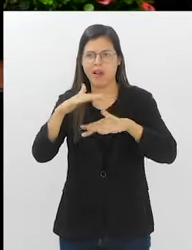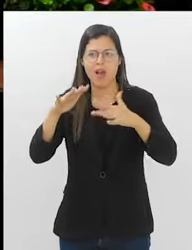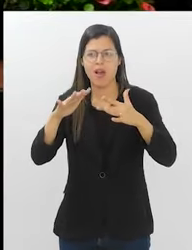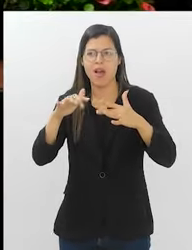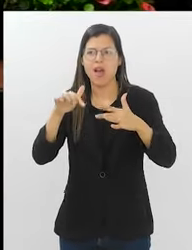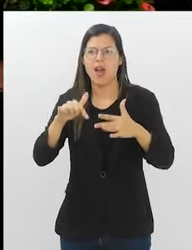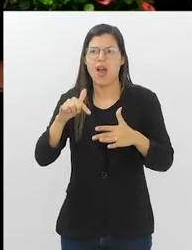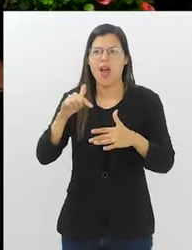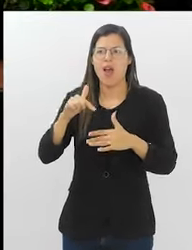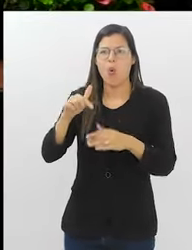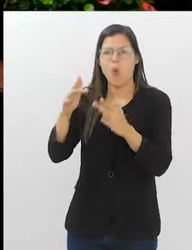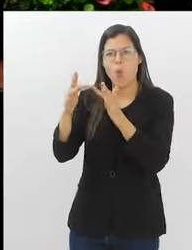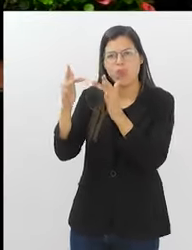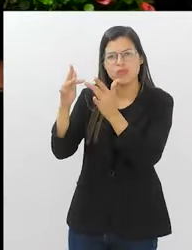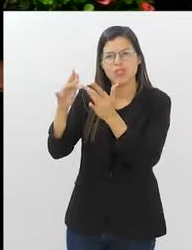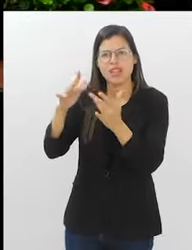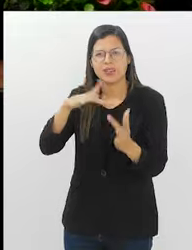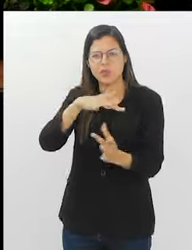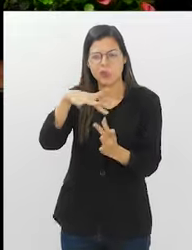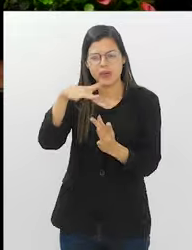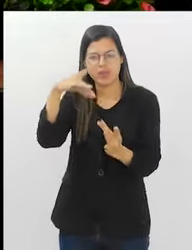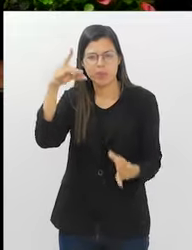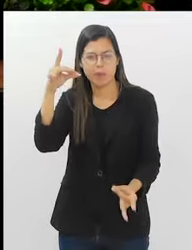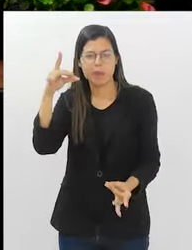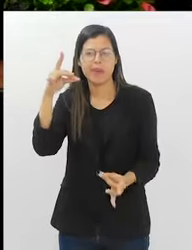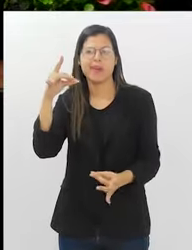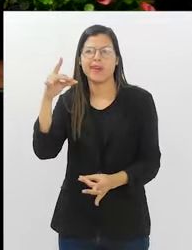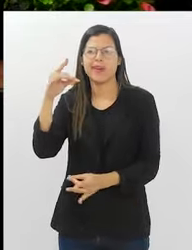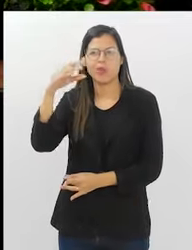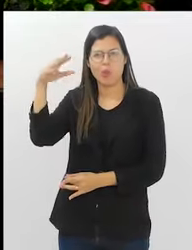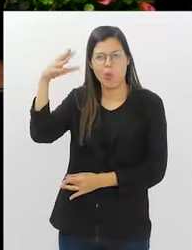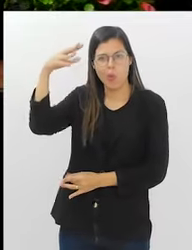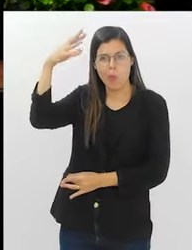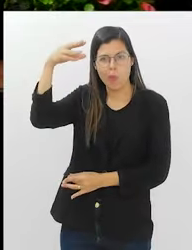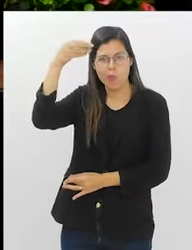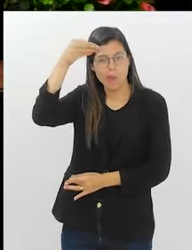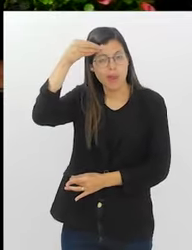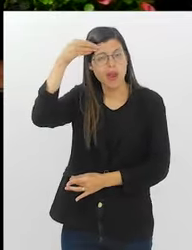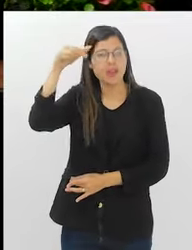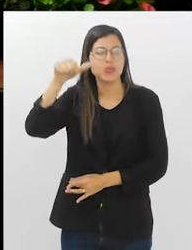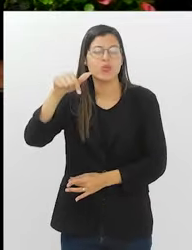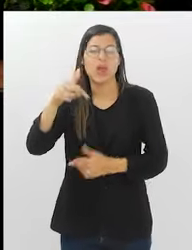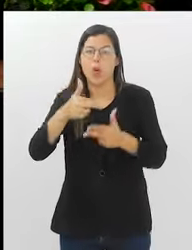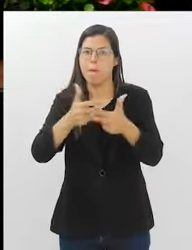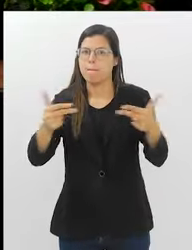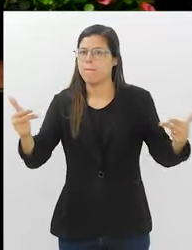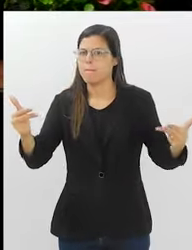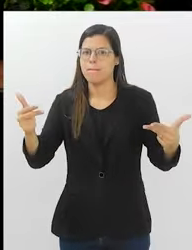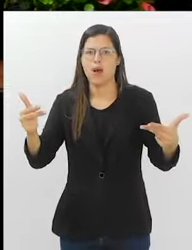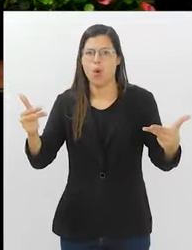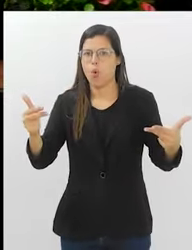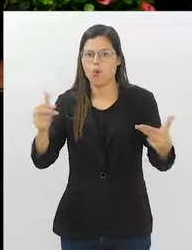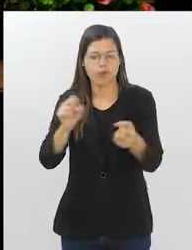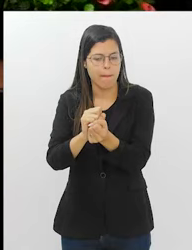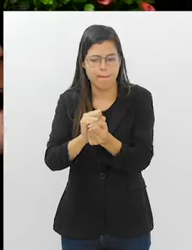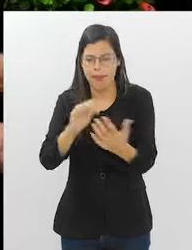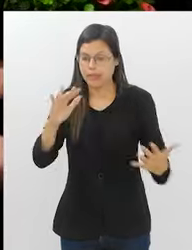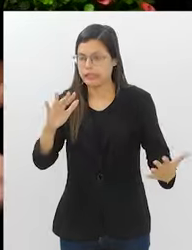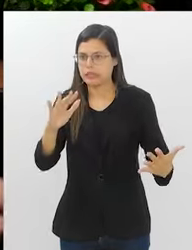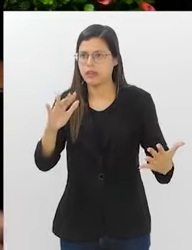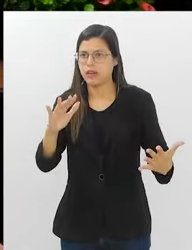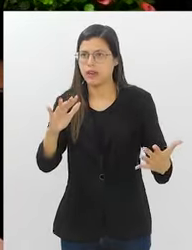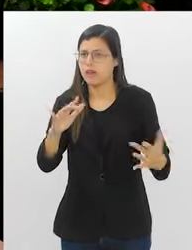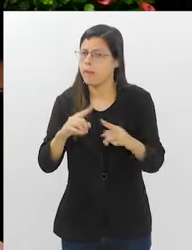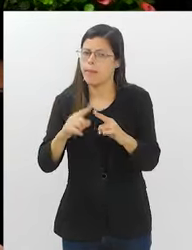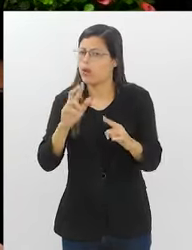a comunicação mediúnica, o contato com os espíritos, a convivência com os espíritos é algo extraordinário. Quando não é